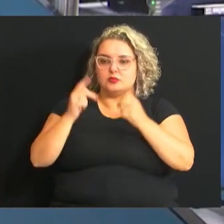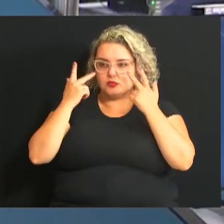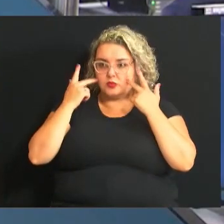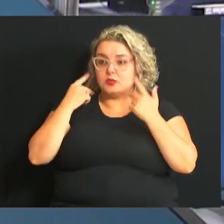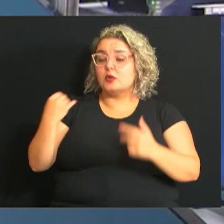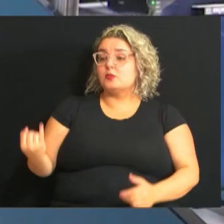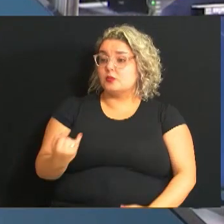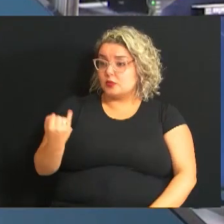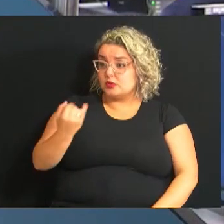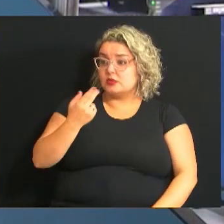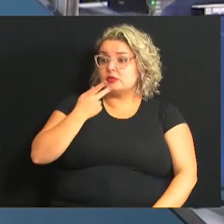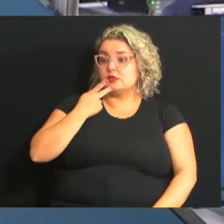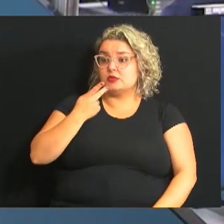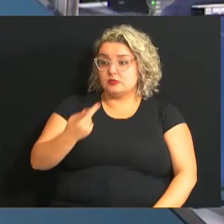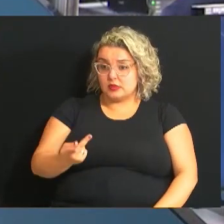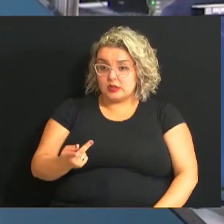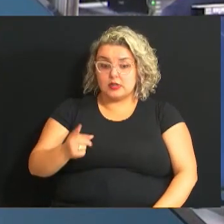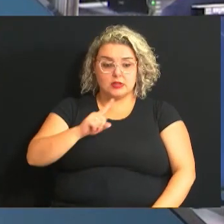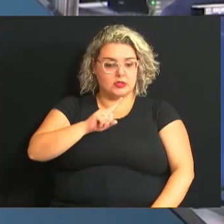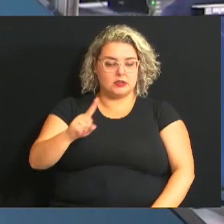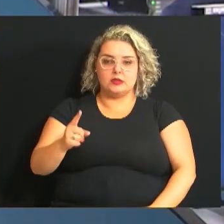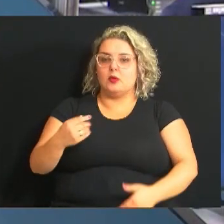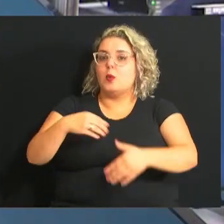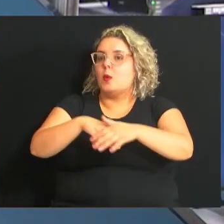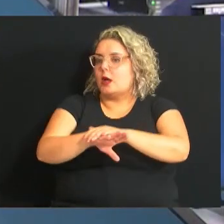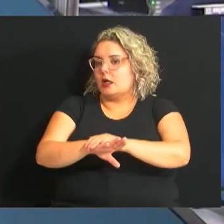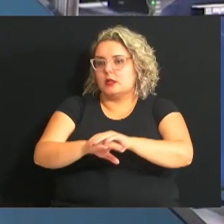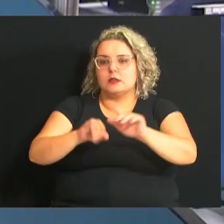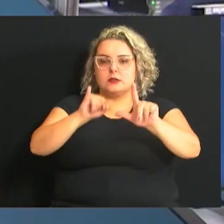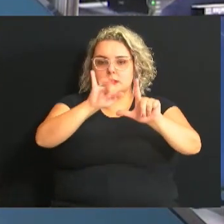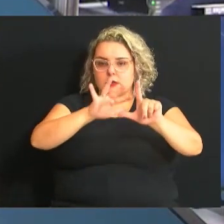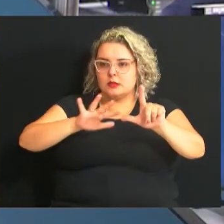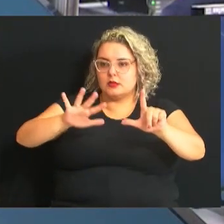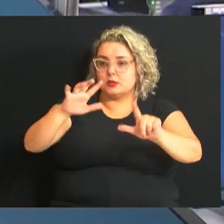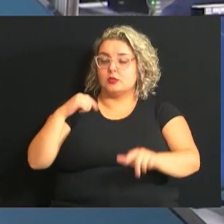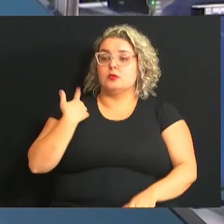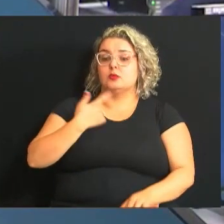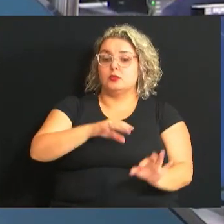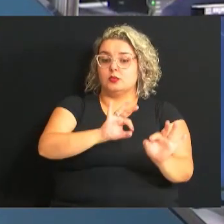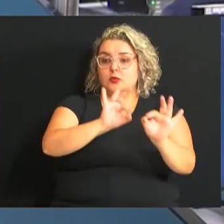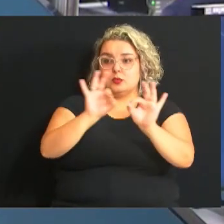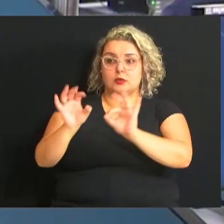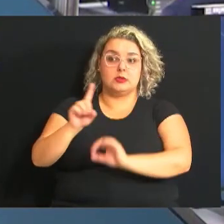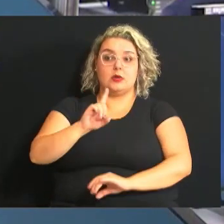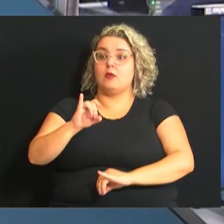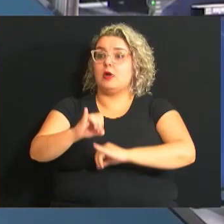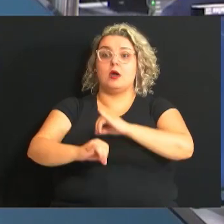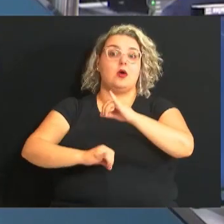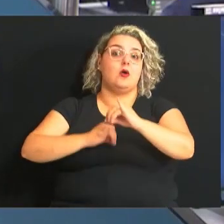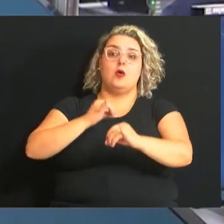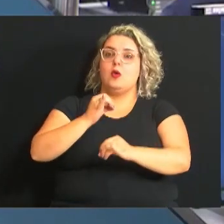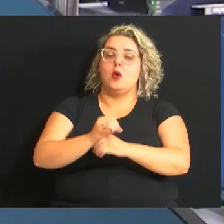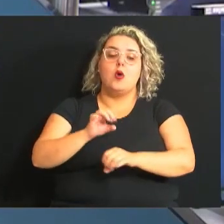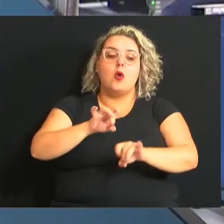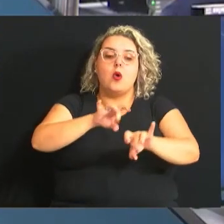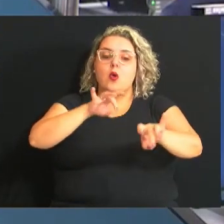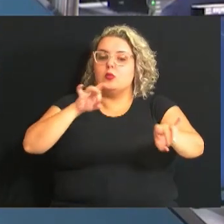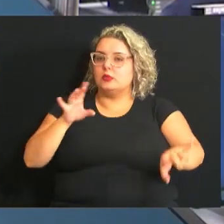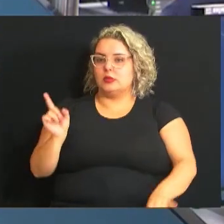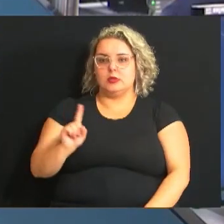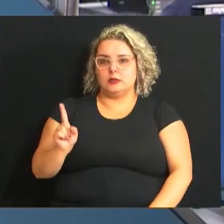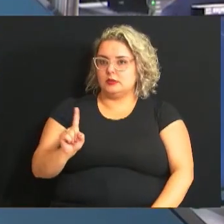não gravamos essas imagens e também que o nosso monitoramento ele não é online, ou seja, nós não estamos monitorando o tempo